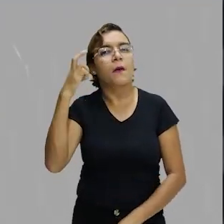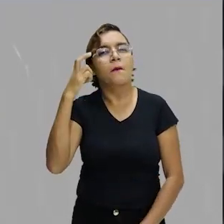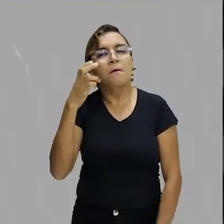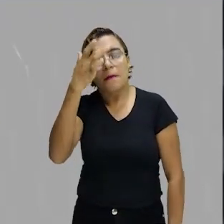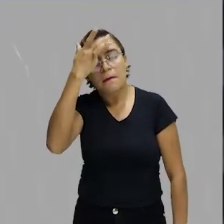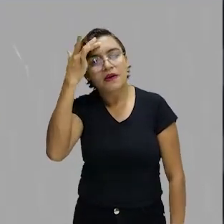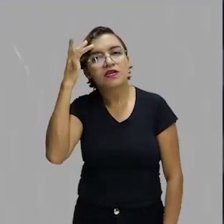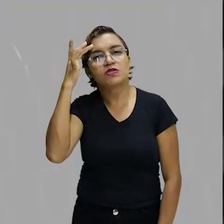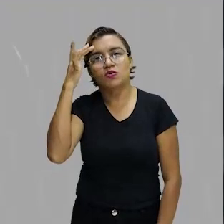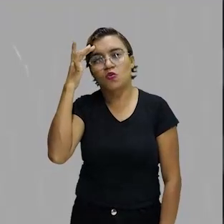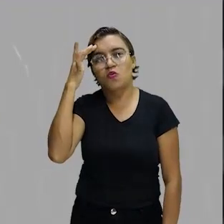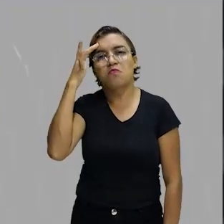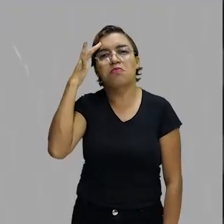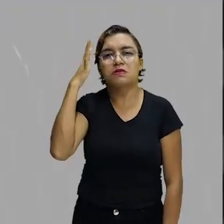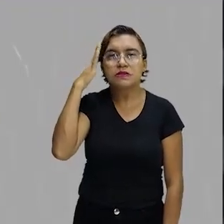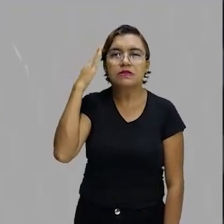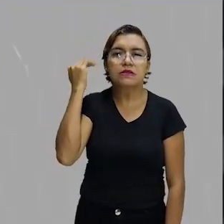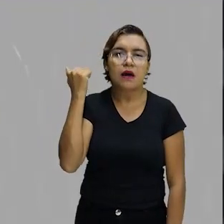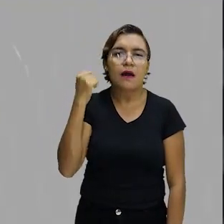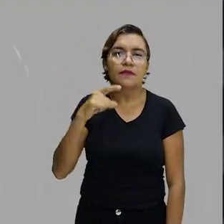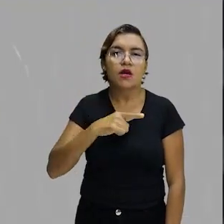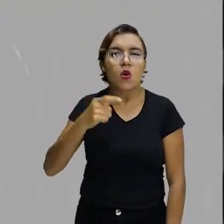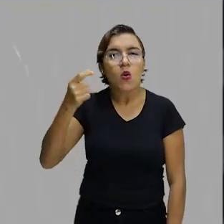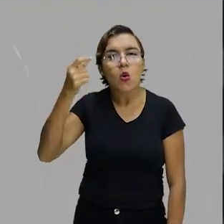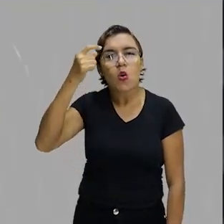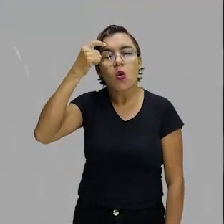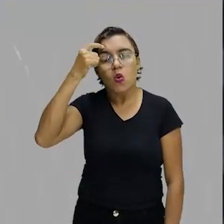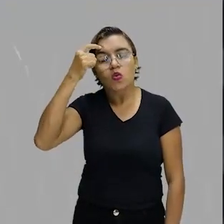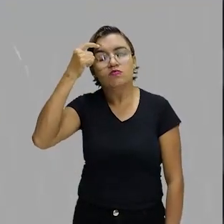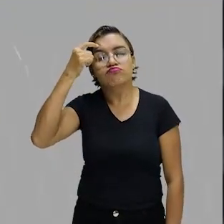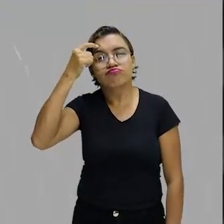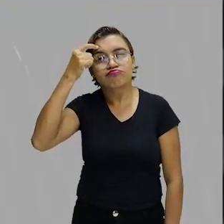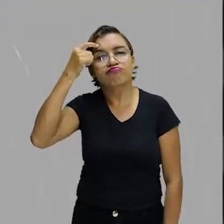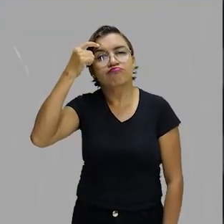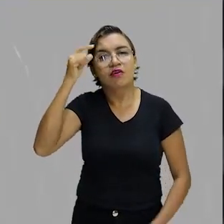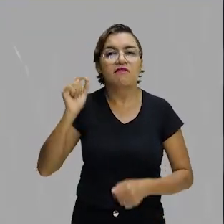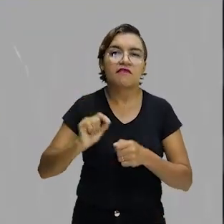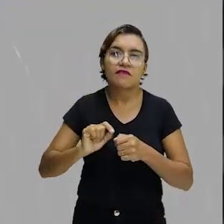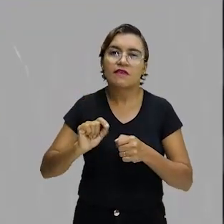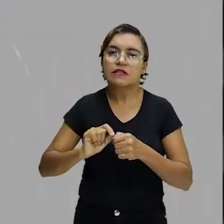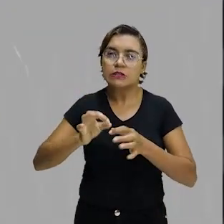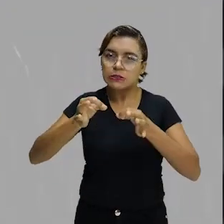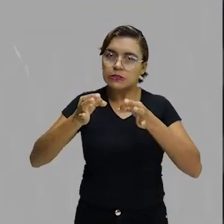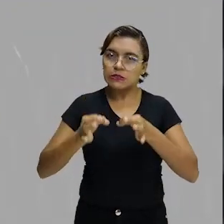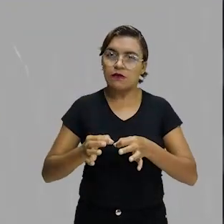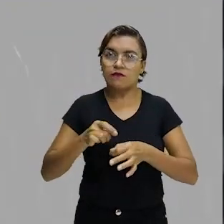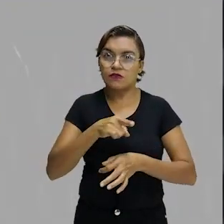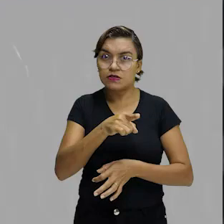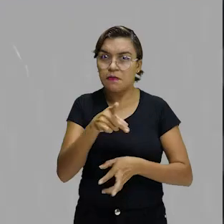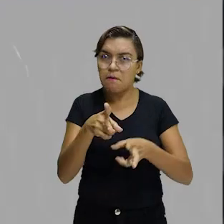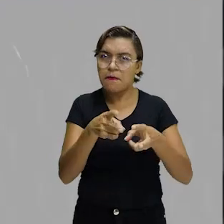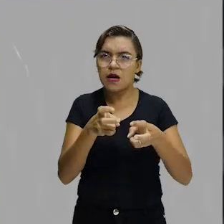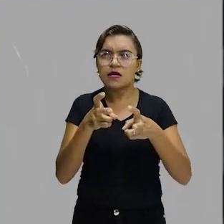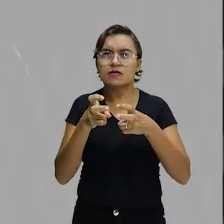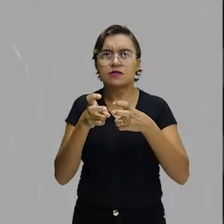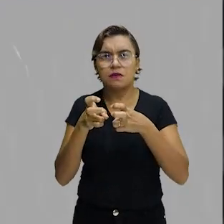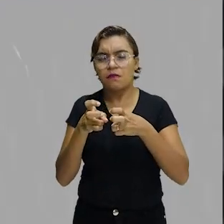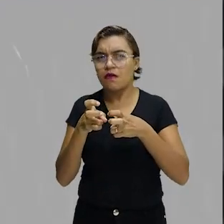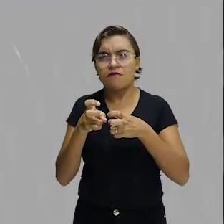que está o tempo inteiro consciente e fazendo a coisa da forma certa, você vai perceber isso de forma